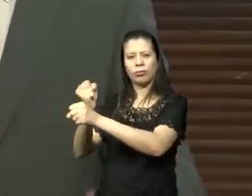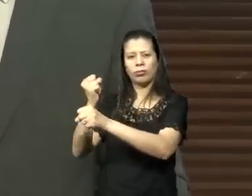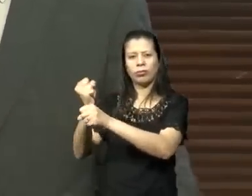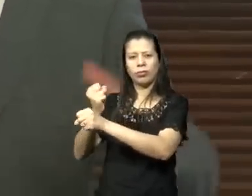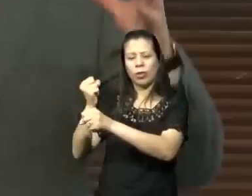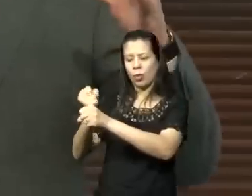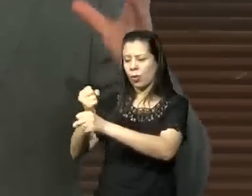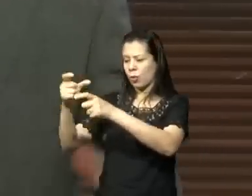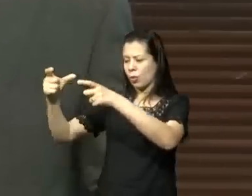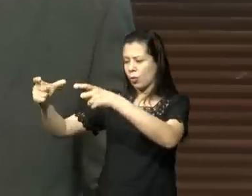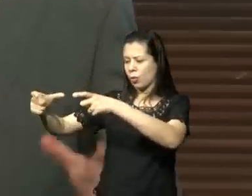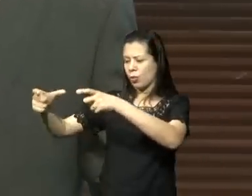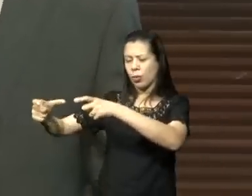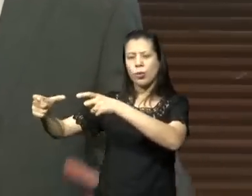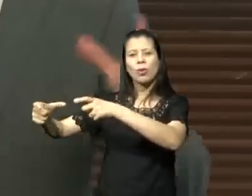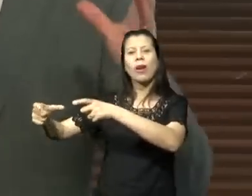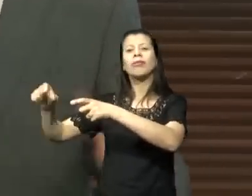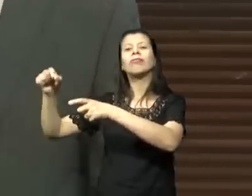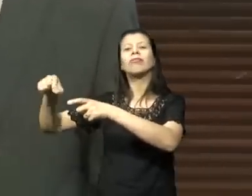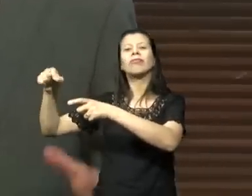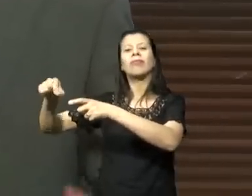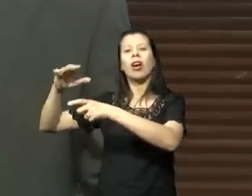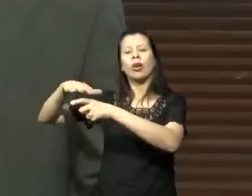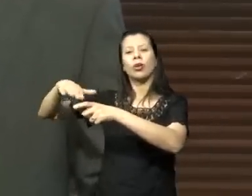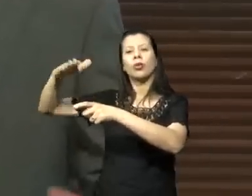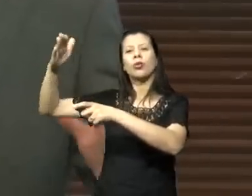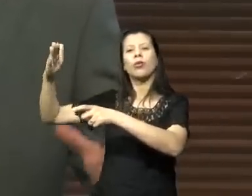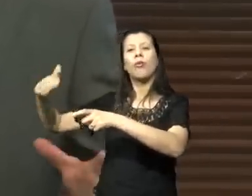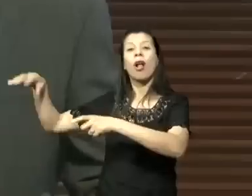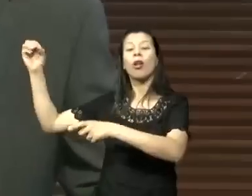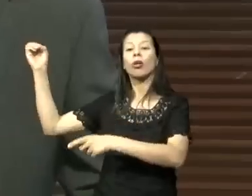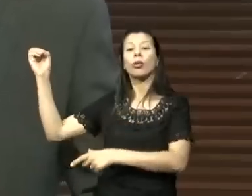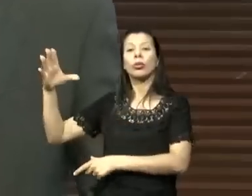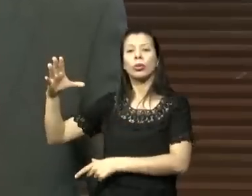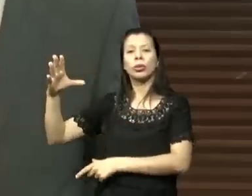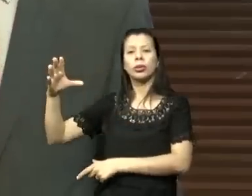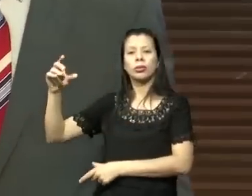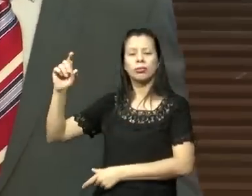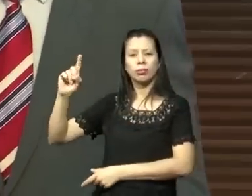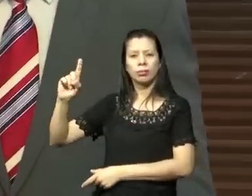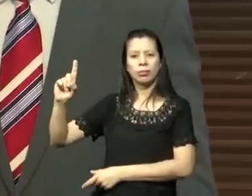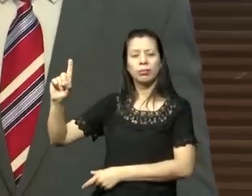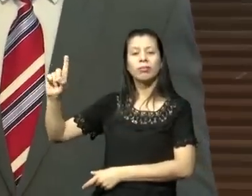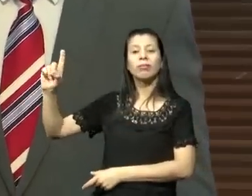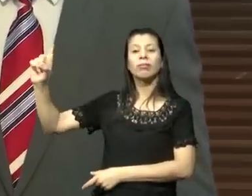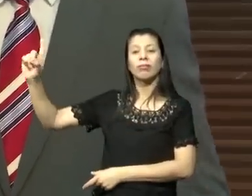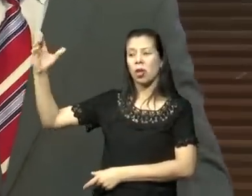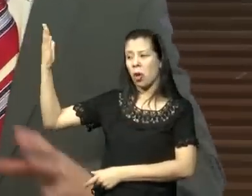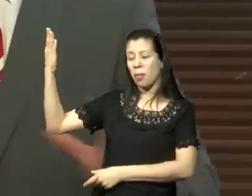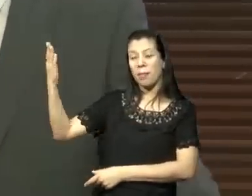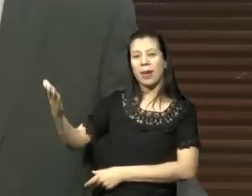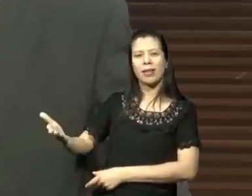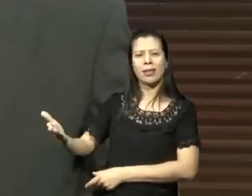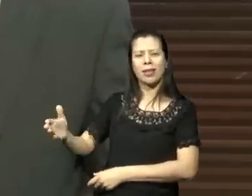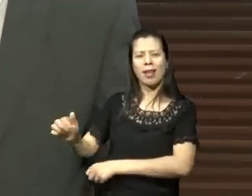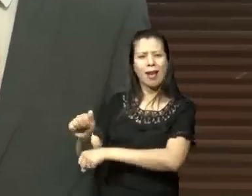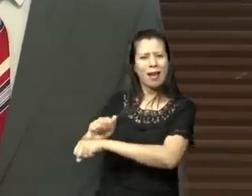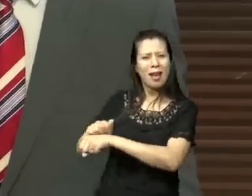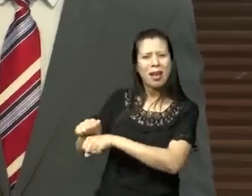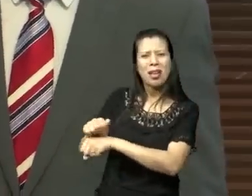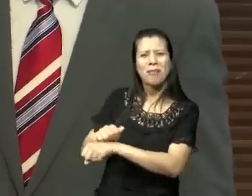a presença de Jesus Cristo em Glória e Majestade no dia da expiação Abraão viu tudo